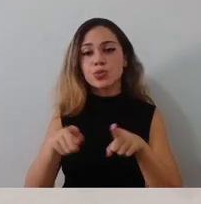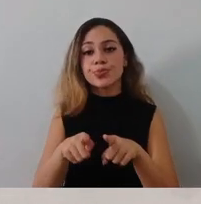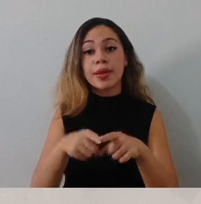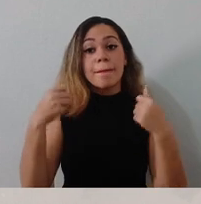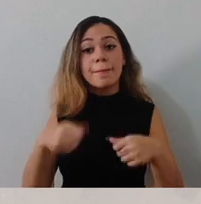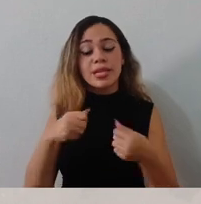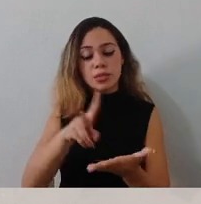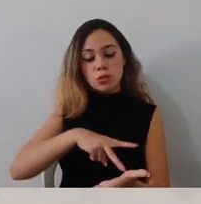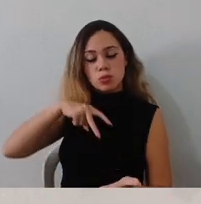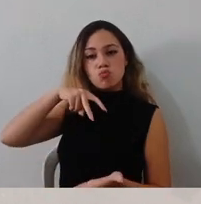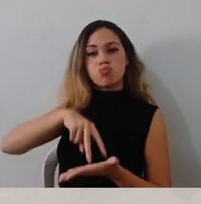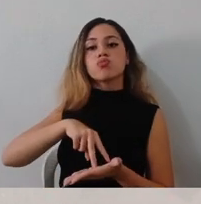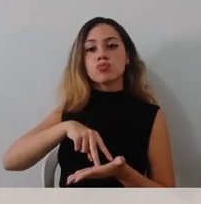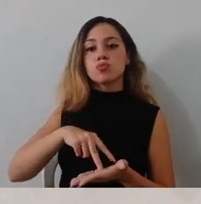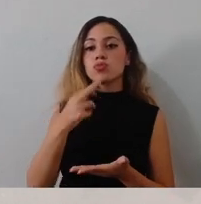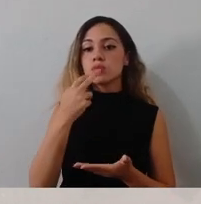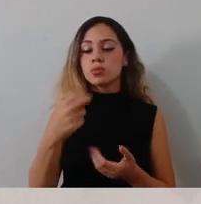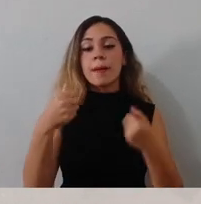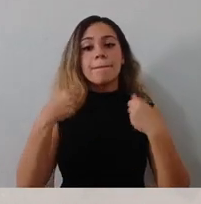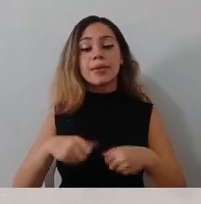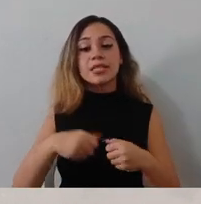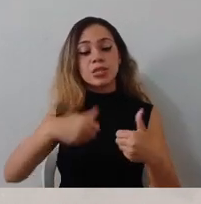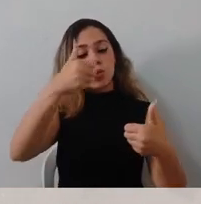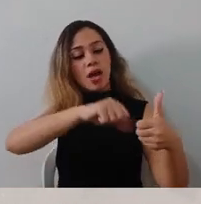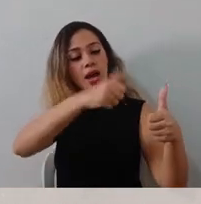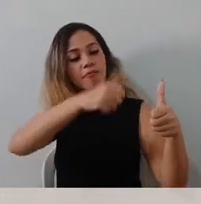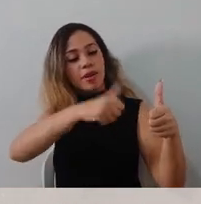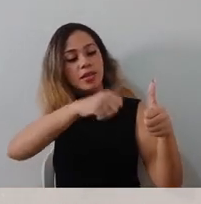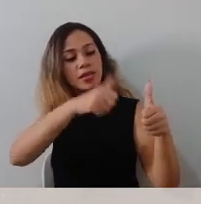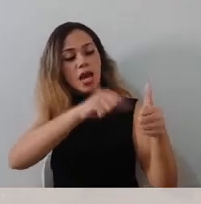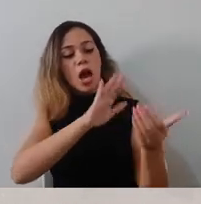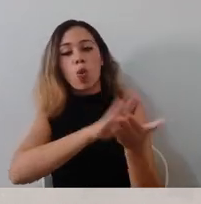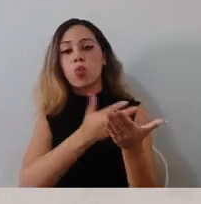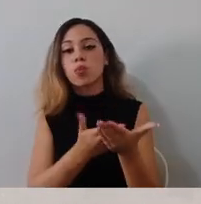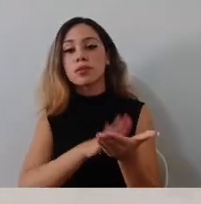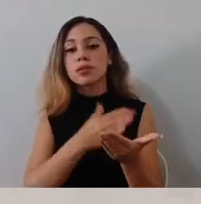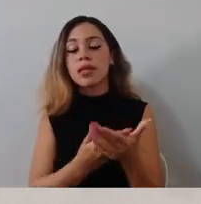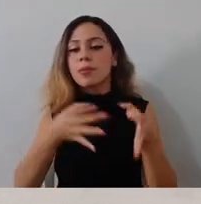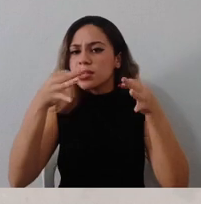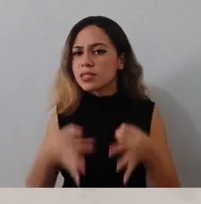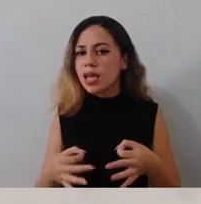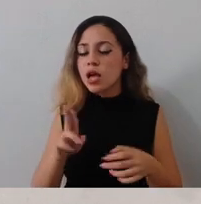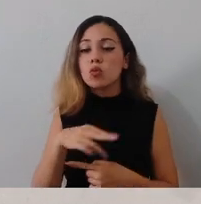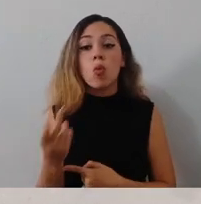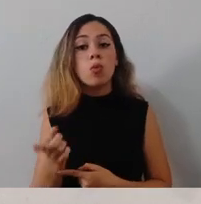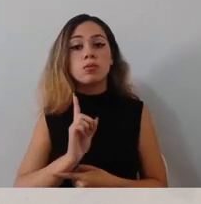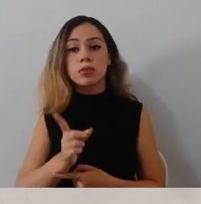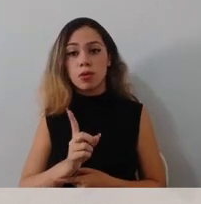lugar para que eles são nativos da língua. Eles precisam avaliar de fato se aquela tradução